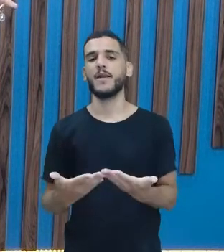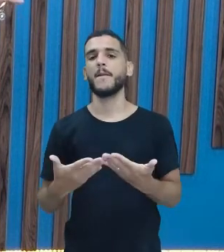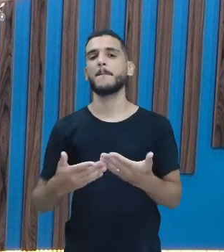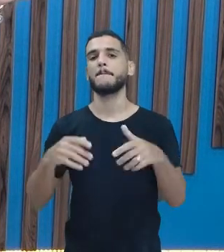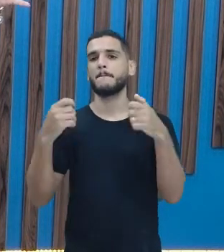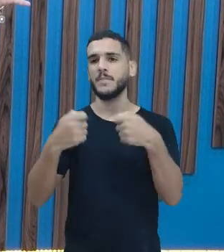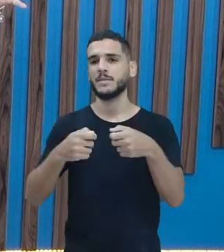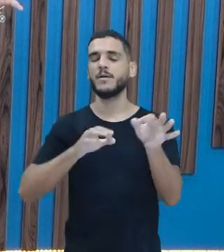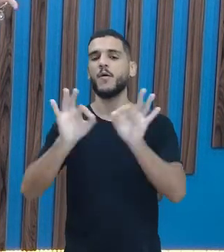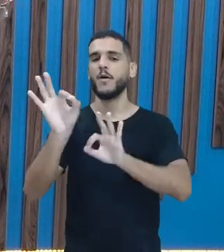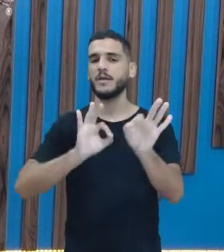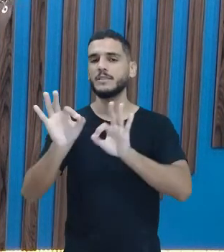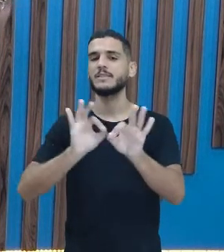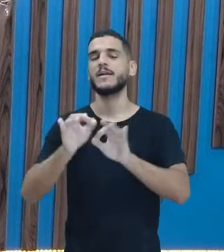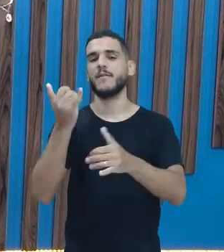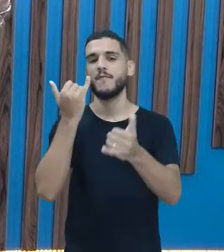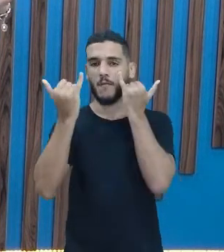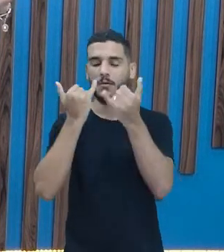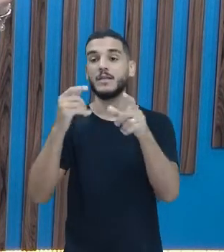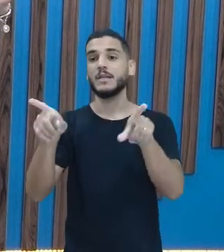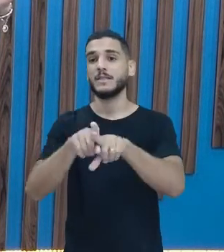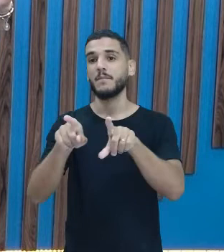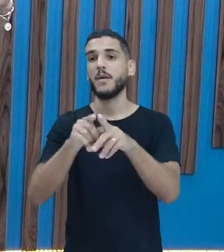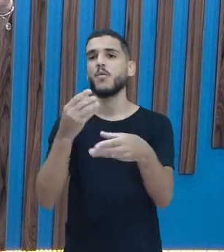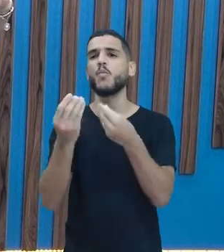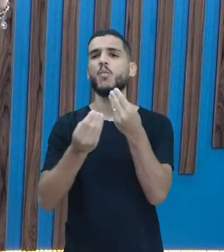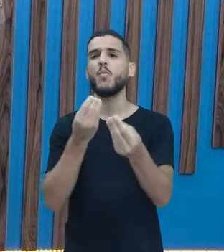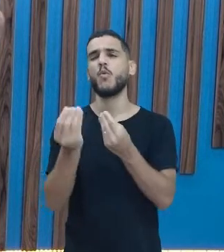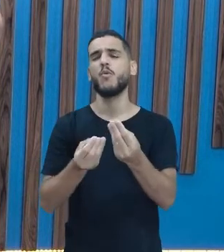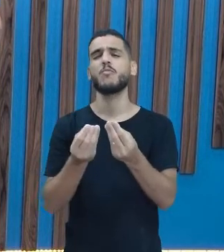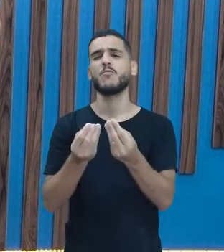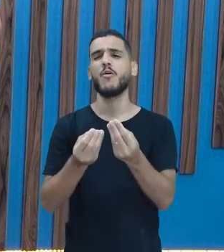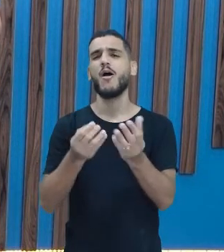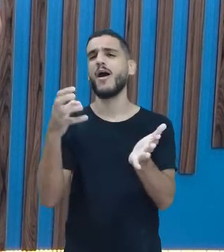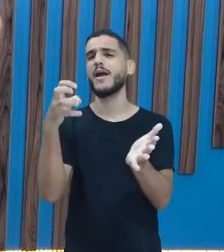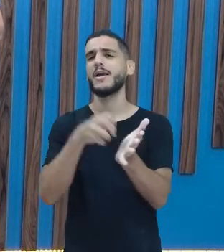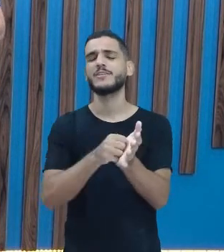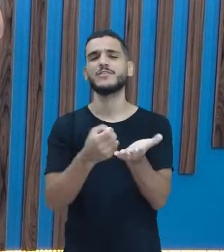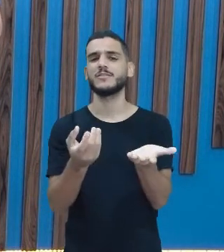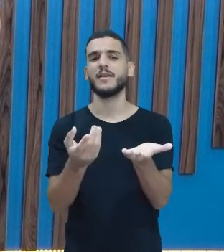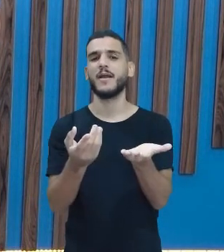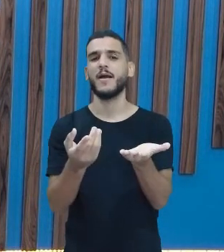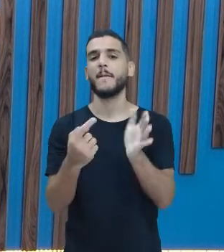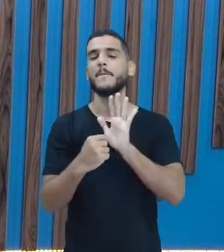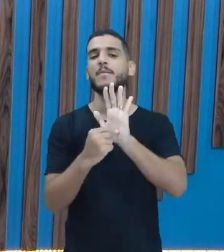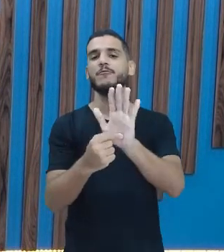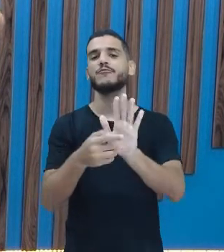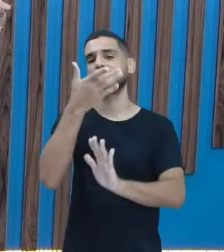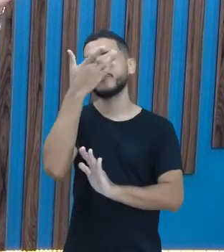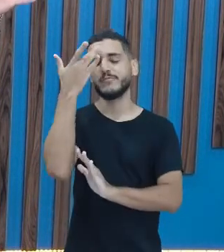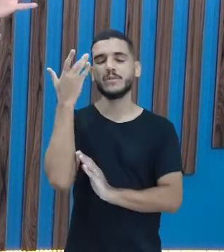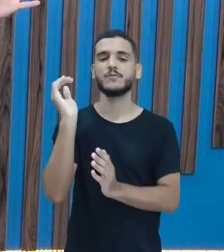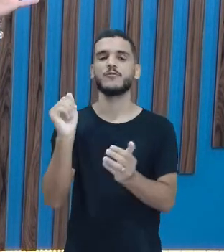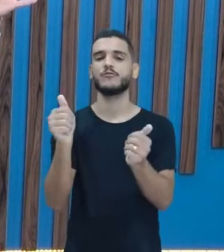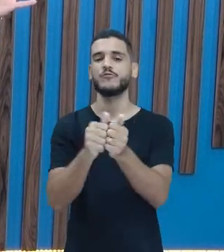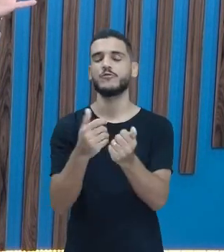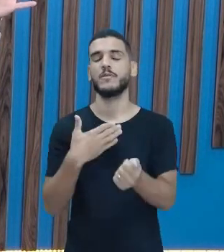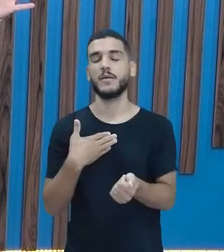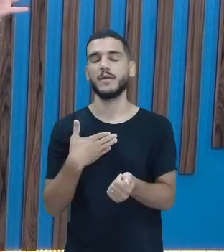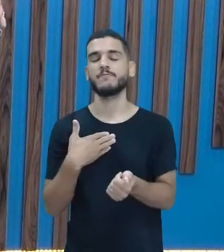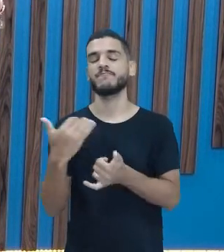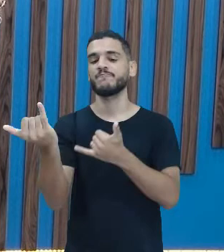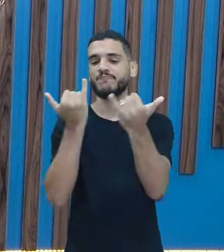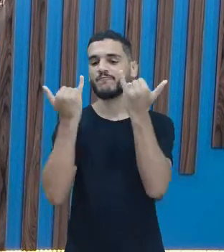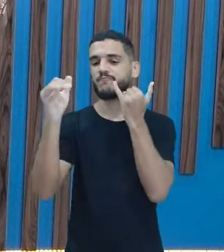aí a gente precisa saber como é que eu vou registrar para mostrar para os meus colegas aquilo que eu consegui de